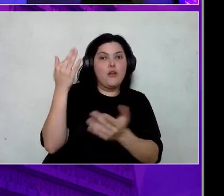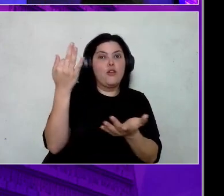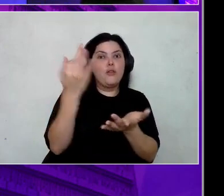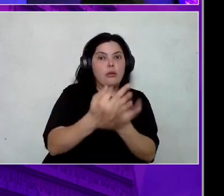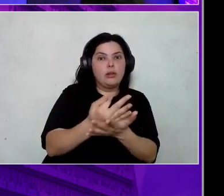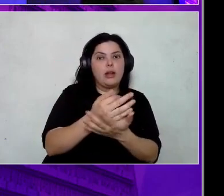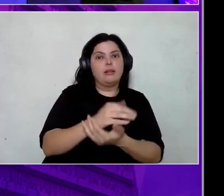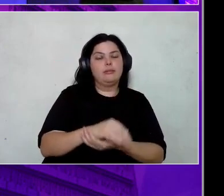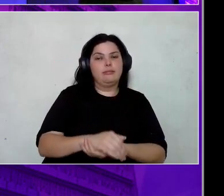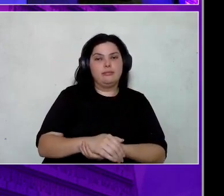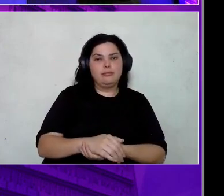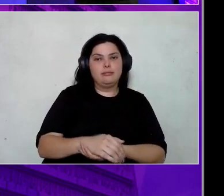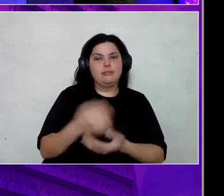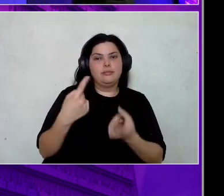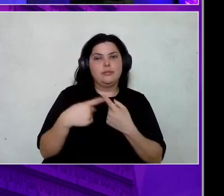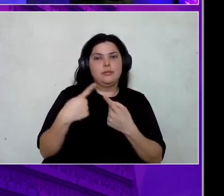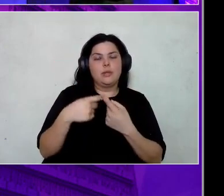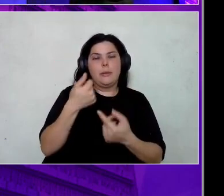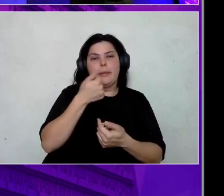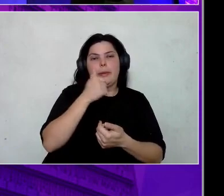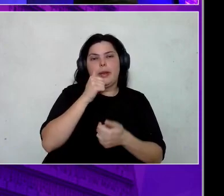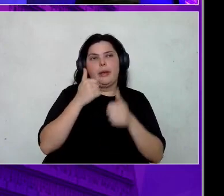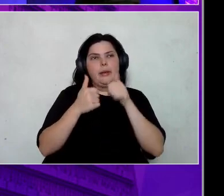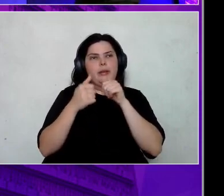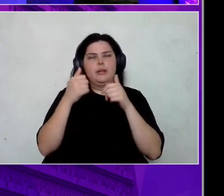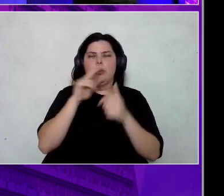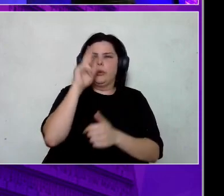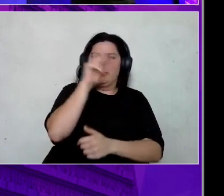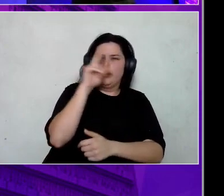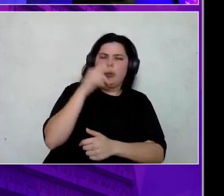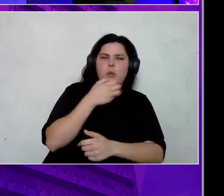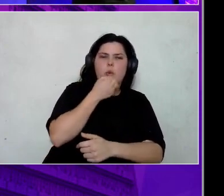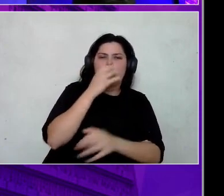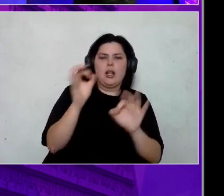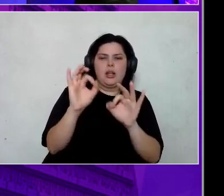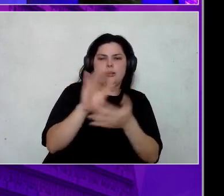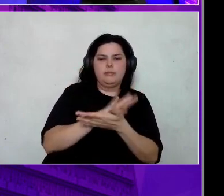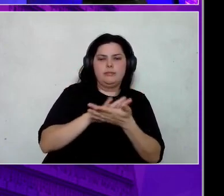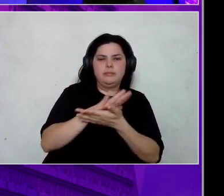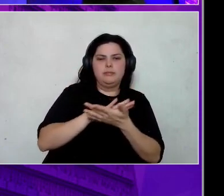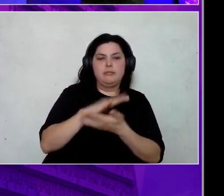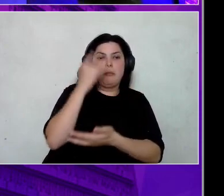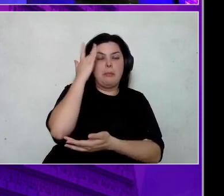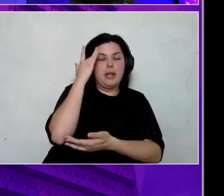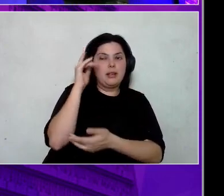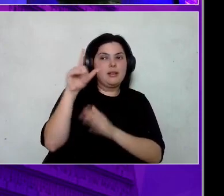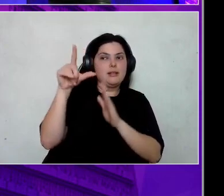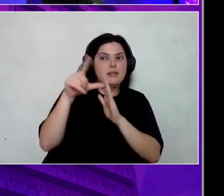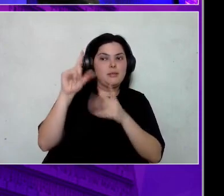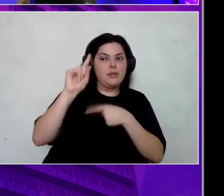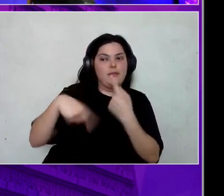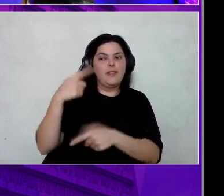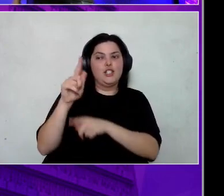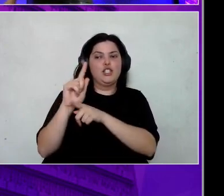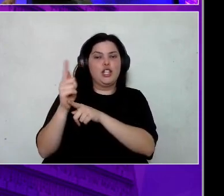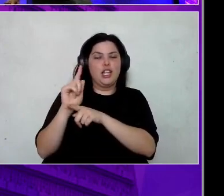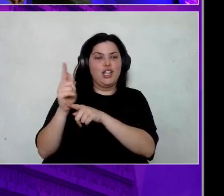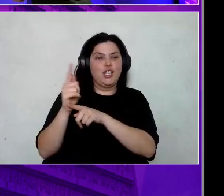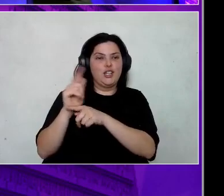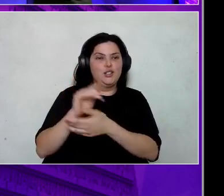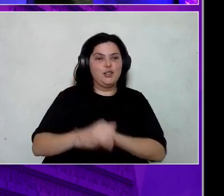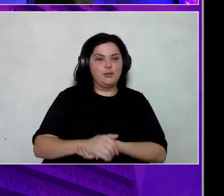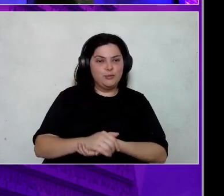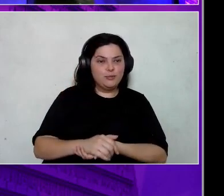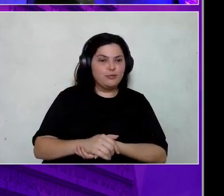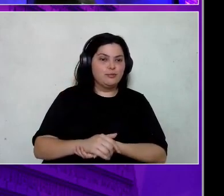sei lá, tô meio de ressaca, mas não conta para ninguém não, amanhã de manhã eu vou. Aí depois você se torna o gerente do cara, né? Então,